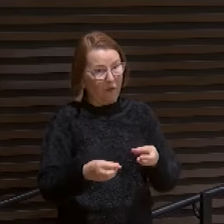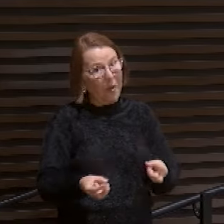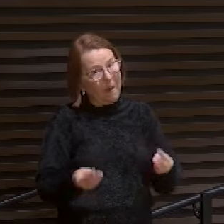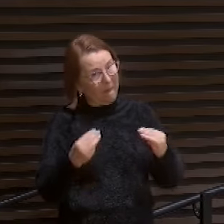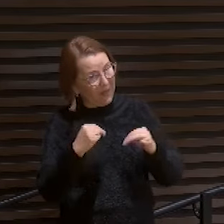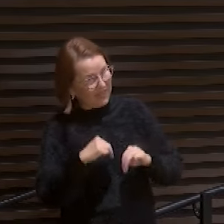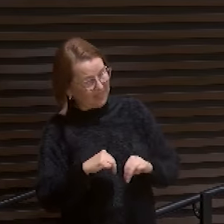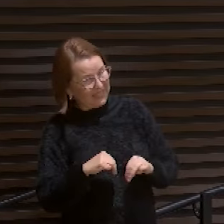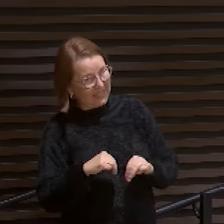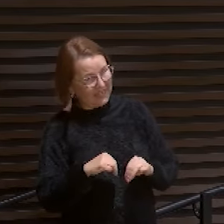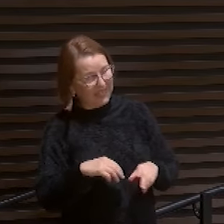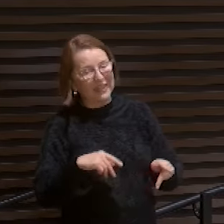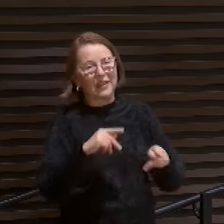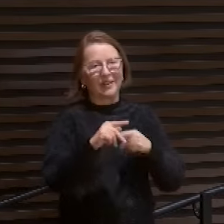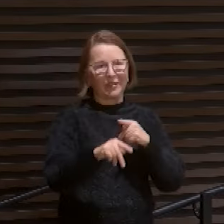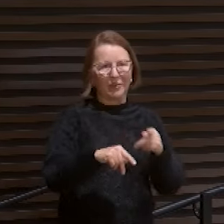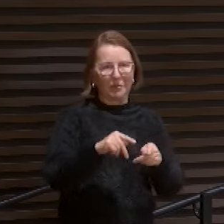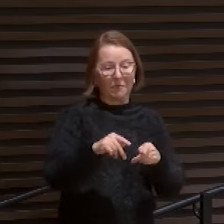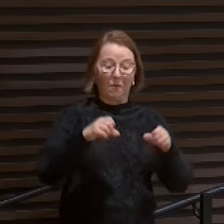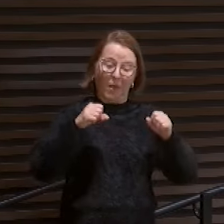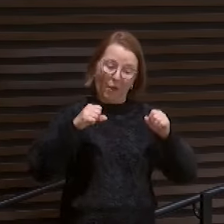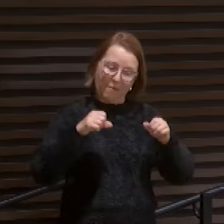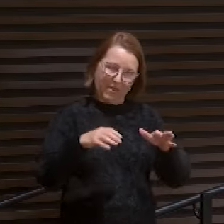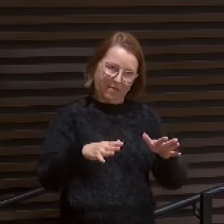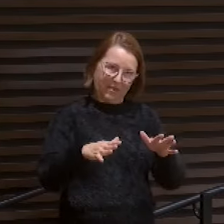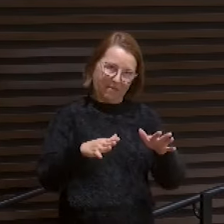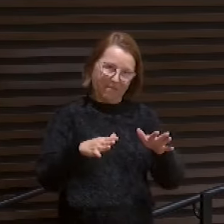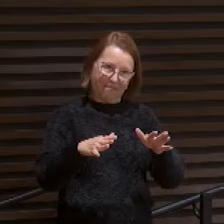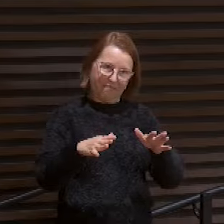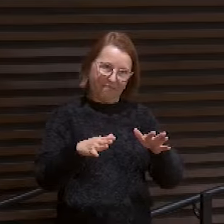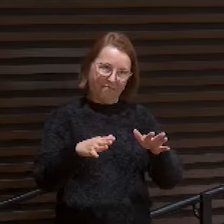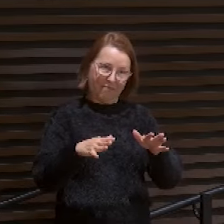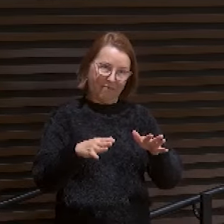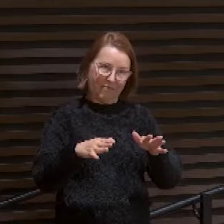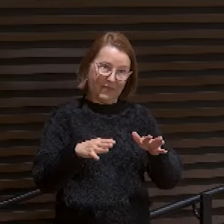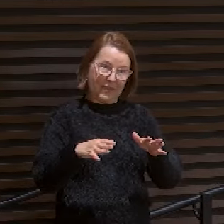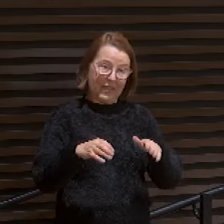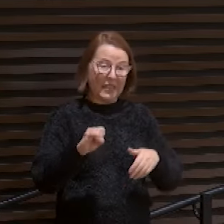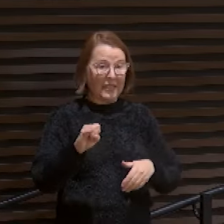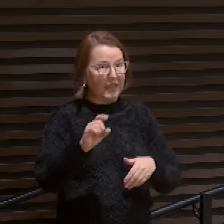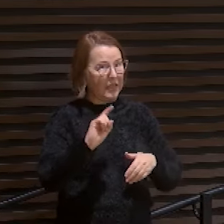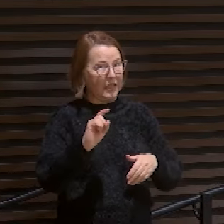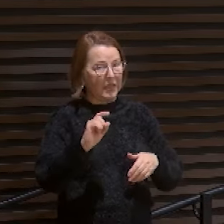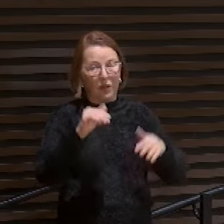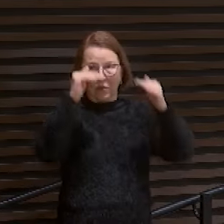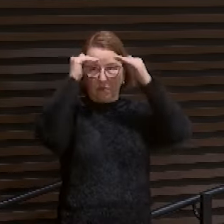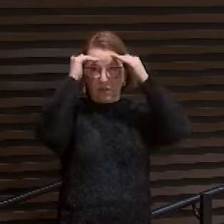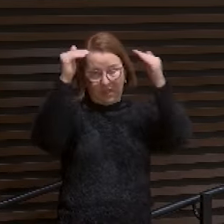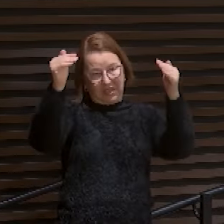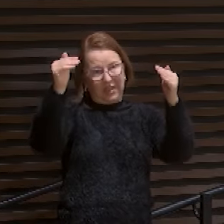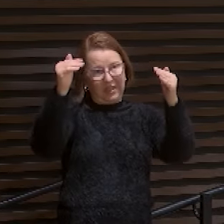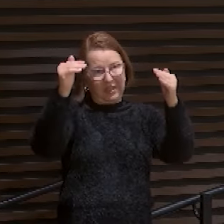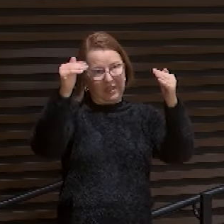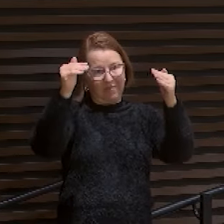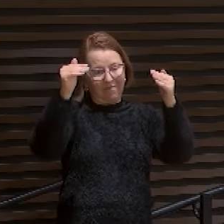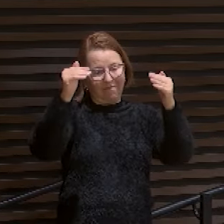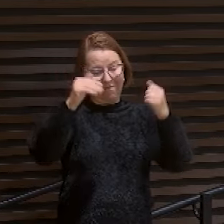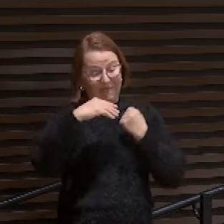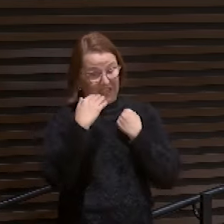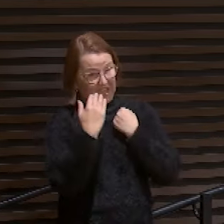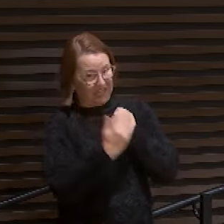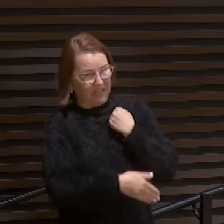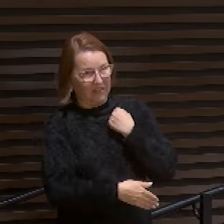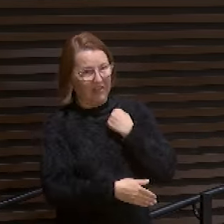povo seria abençoado. Se desobedecesse, o povo seria